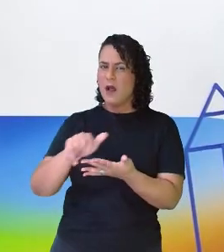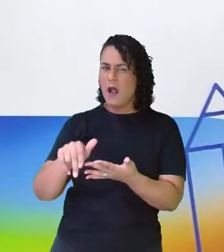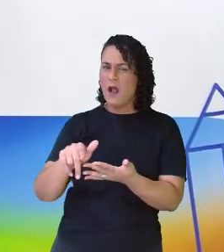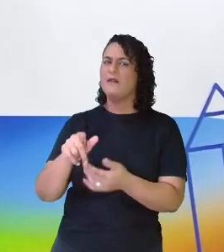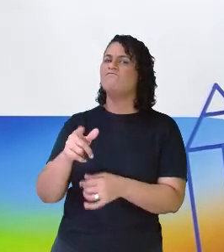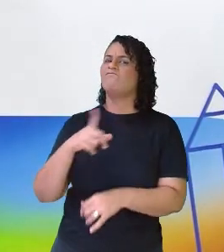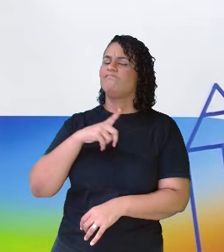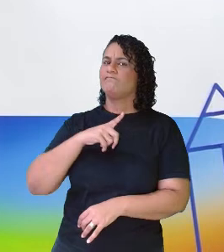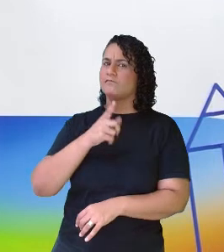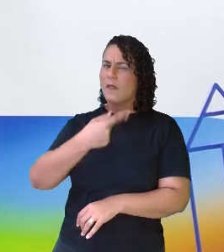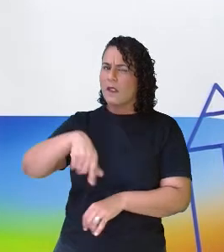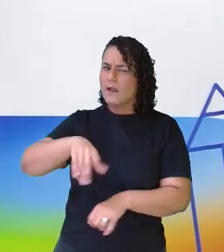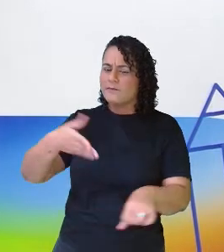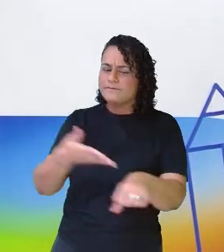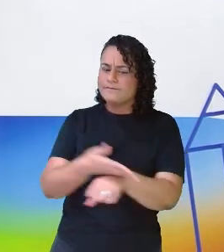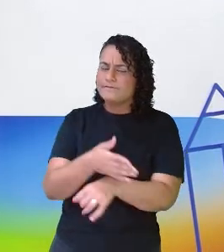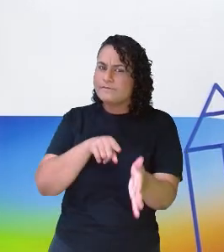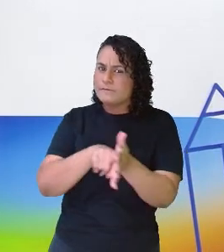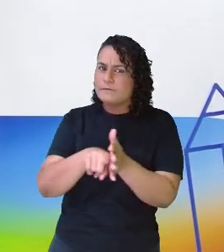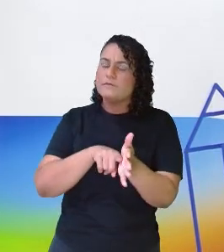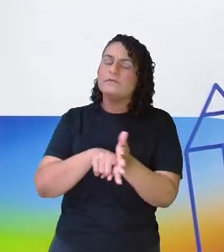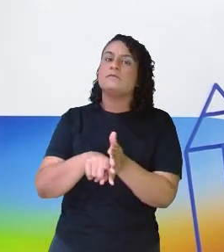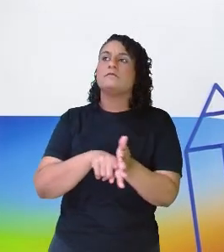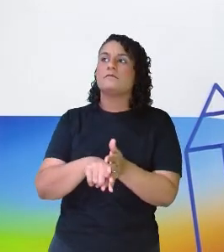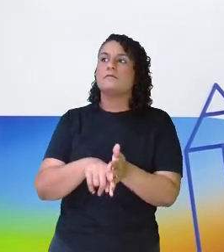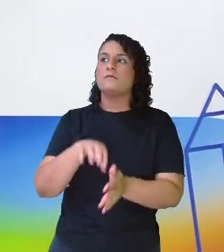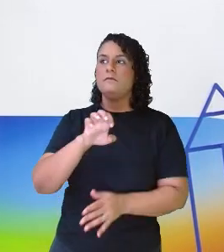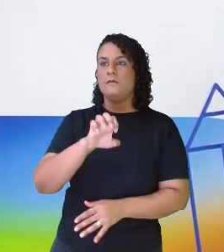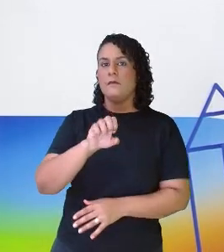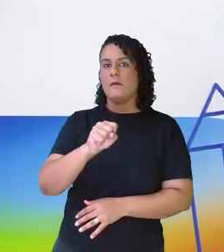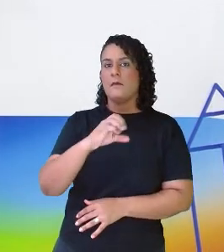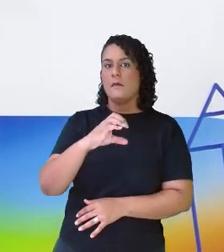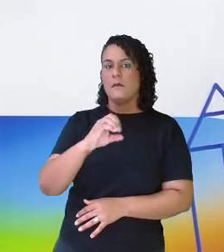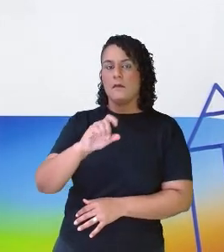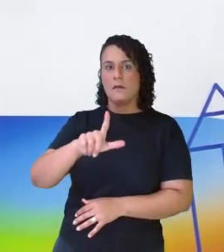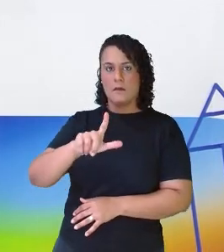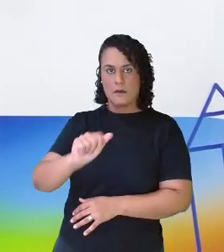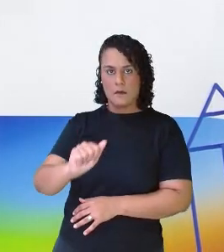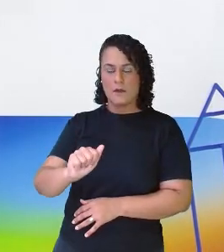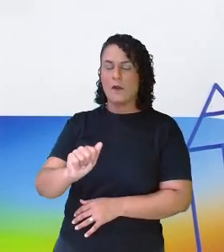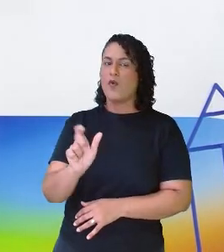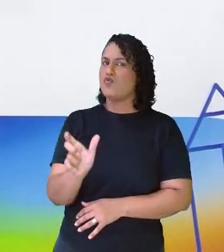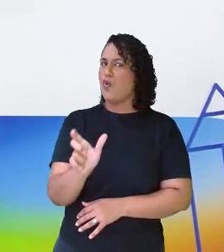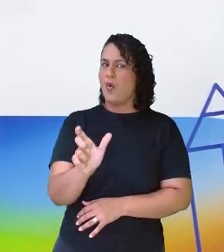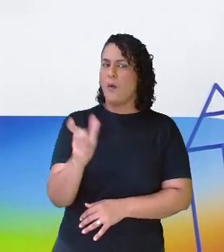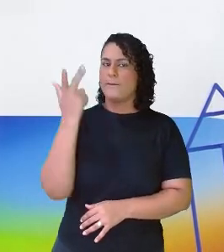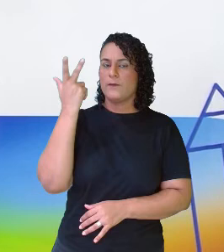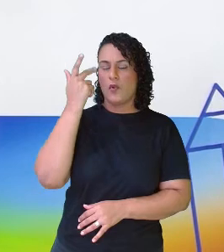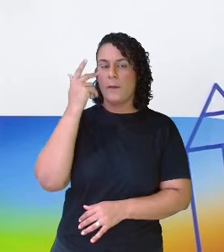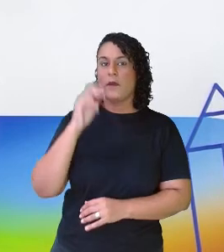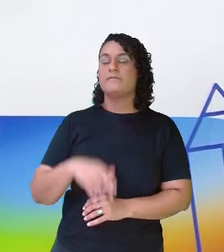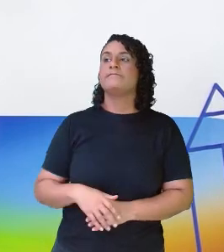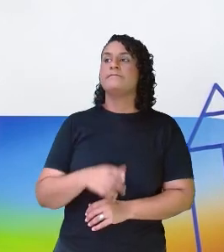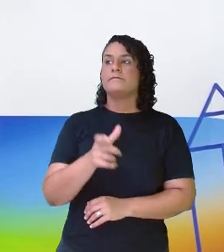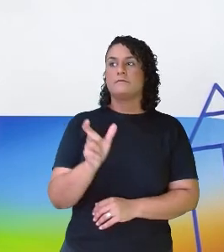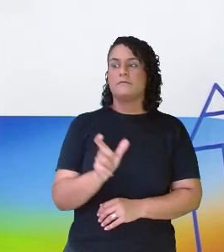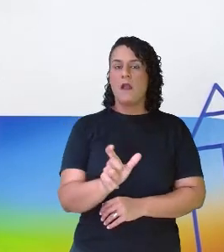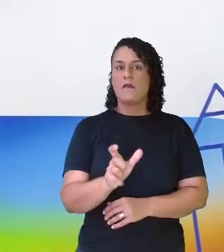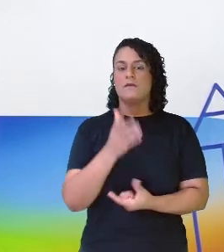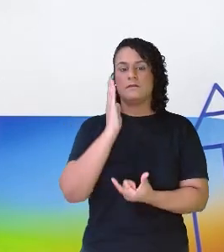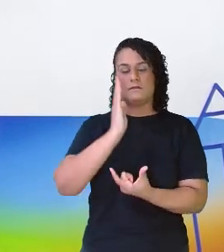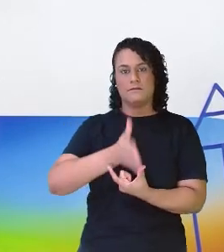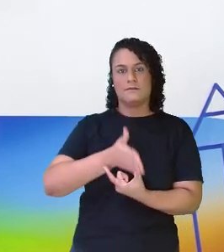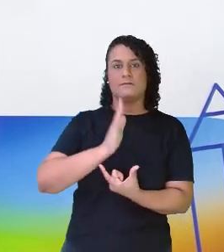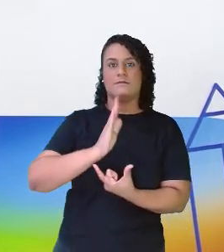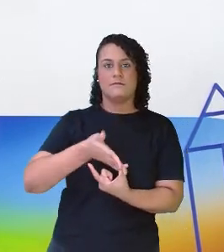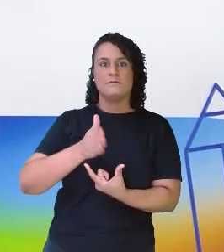pesquisar. Então, olha só, escola está aqui em cima, o nome certinho. Aqui embaixo ele está separado